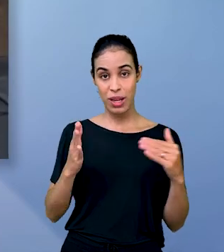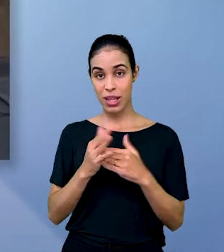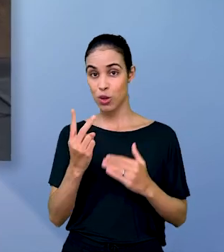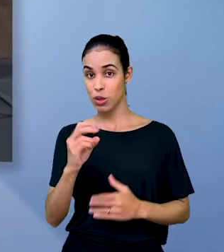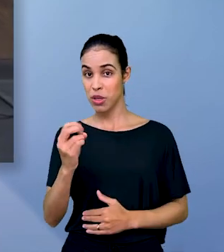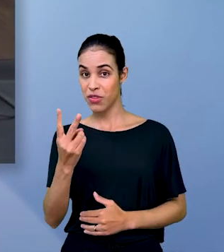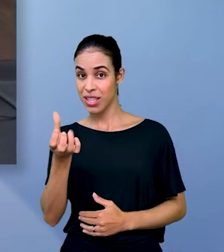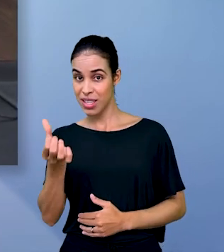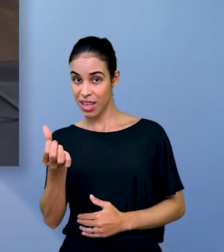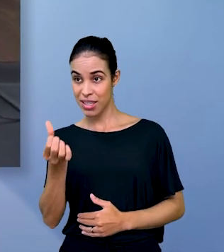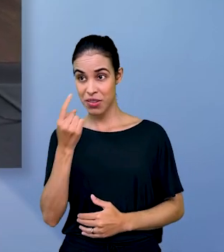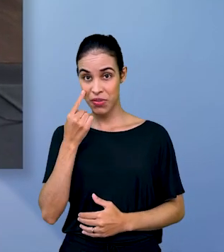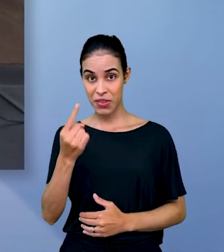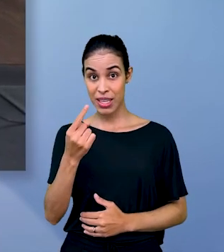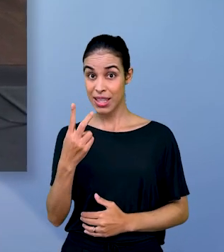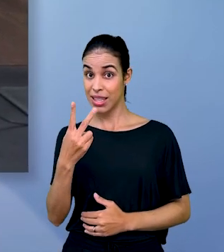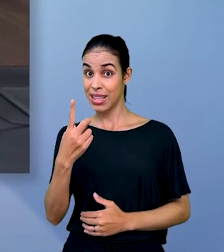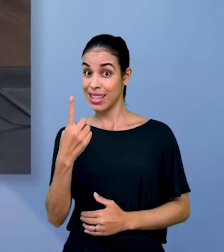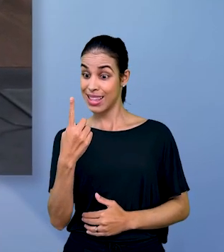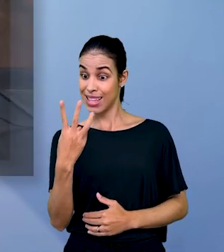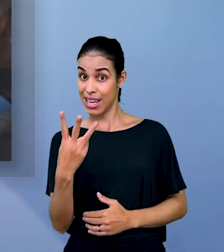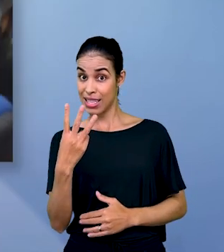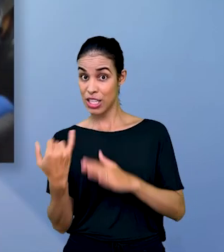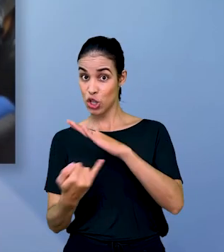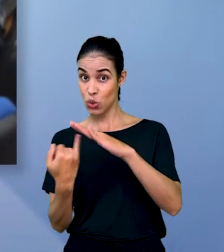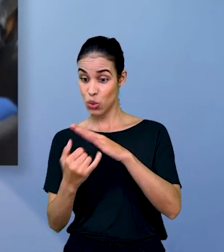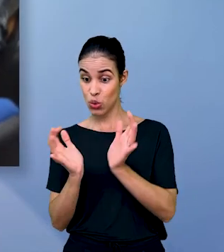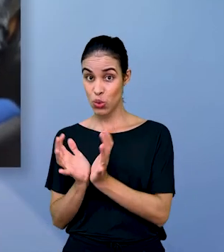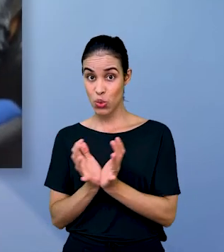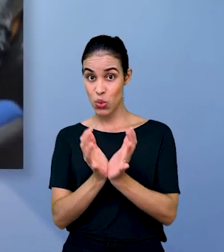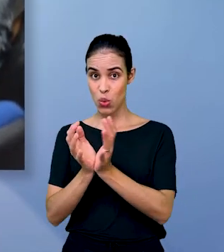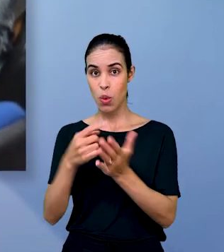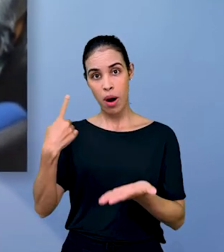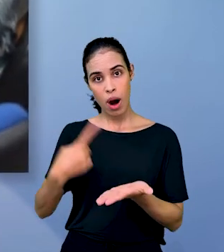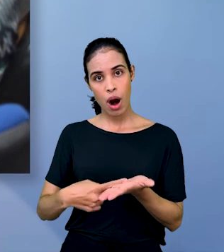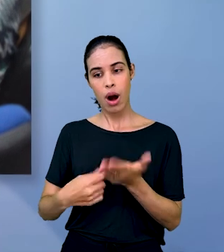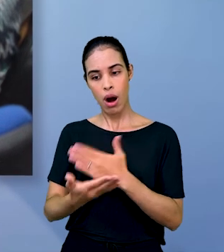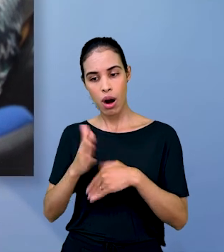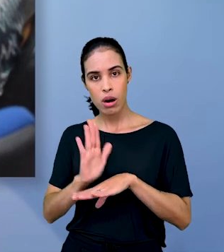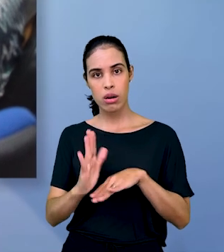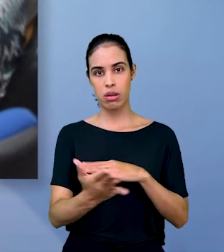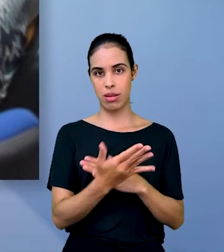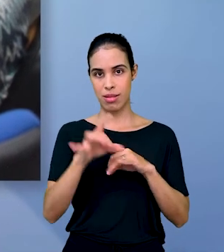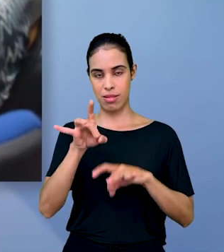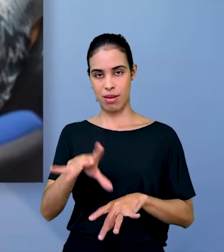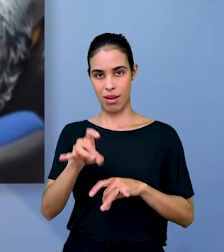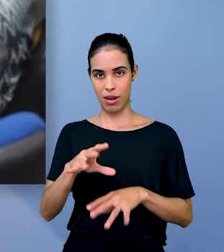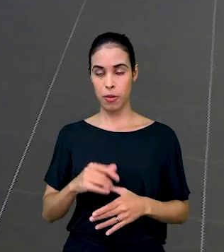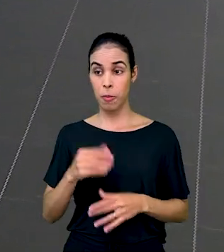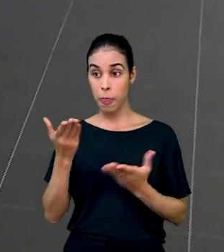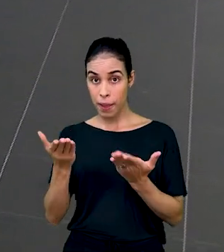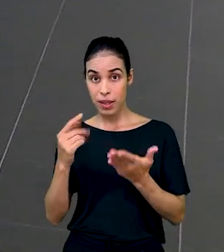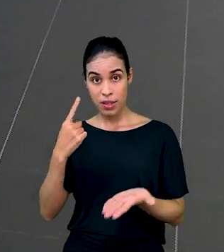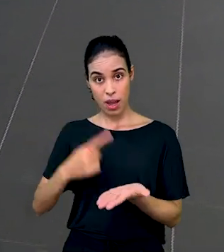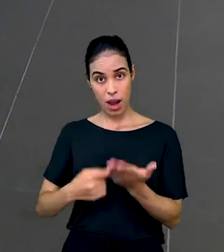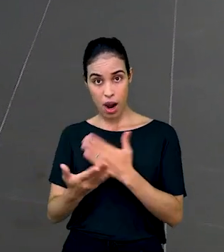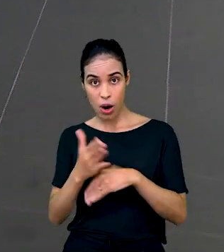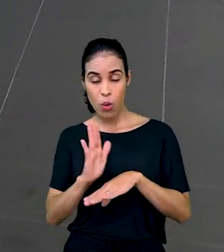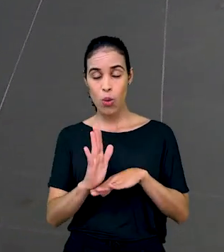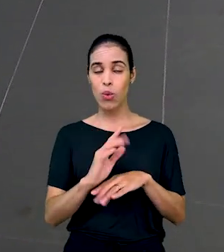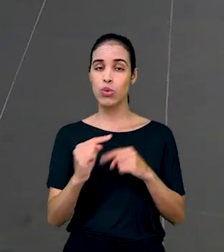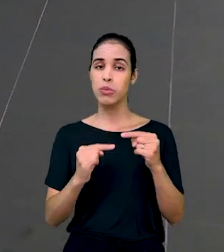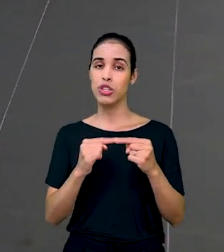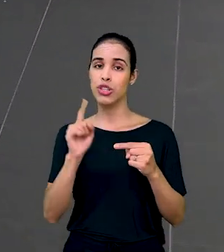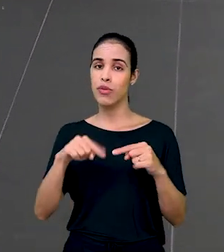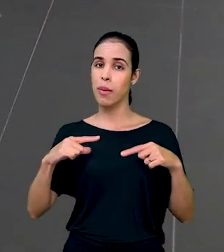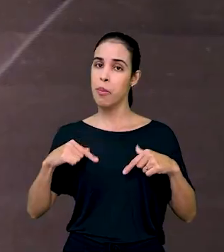2024-2026. A rede é formada por 13 instituições públicas signatárias de um acordo de cooperação técnica. O acordo tem o